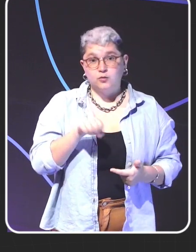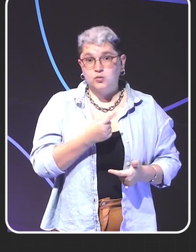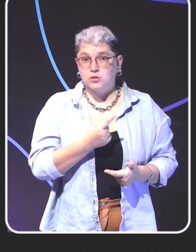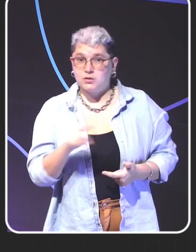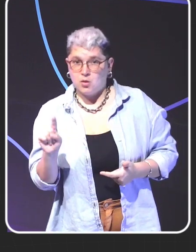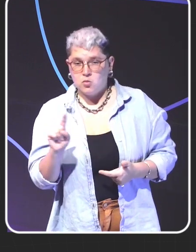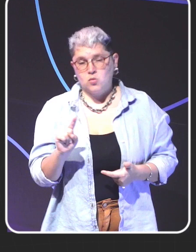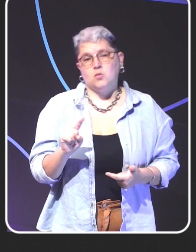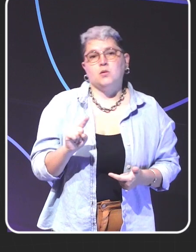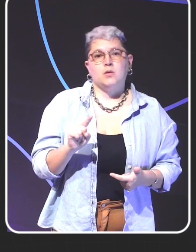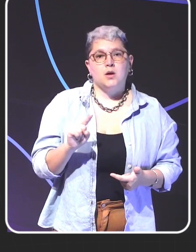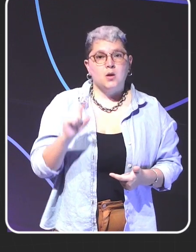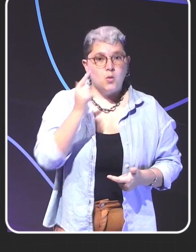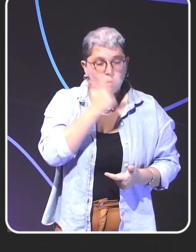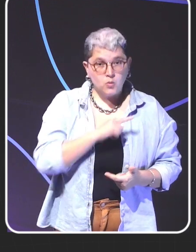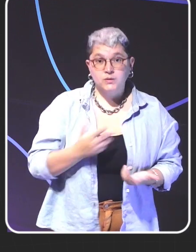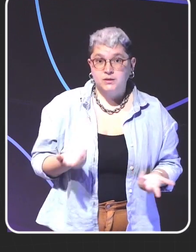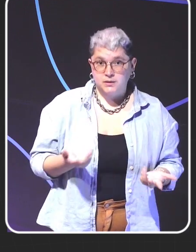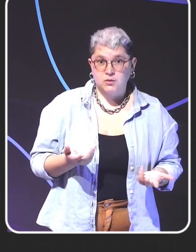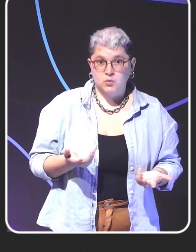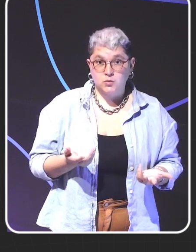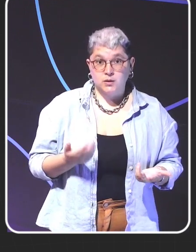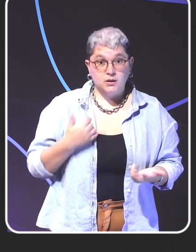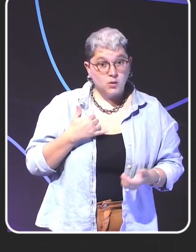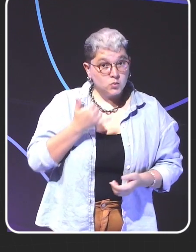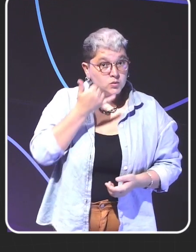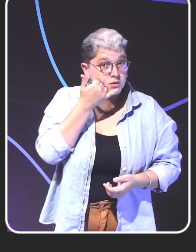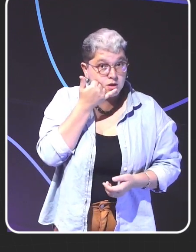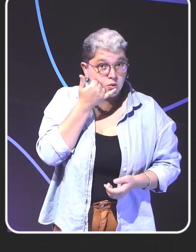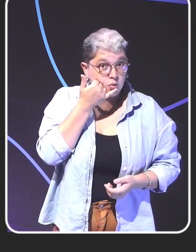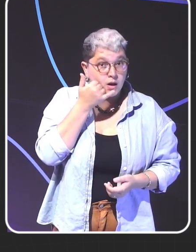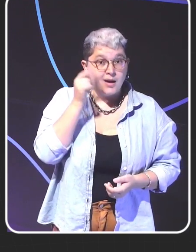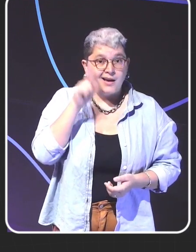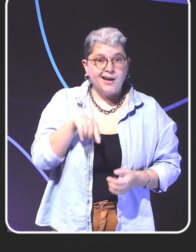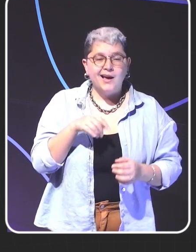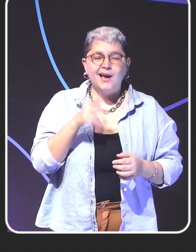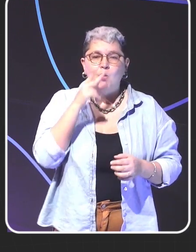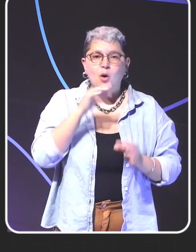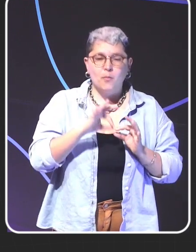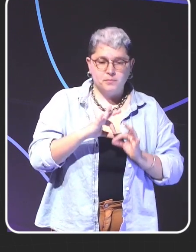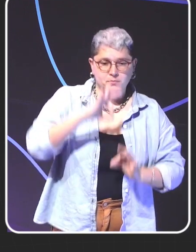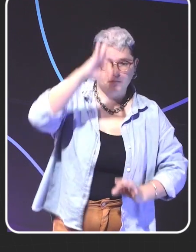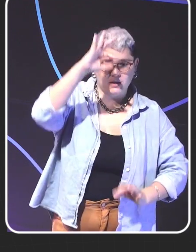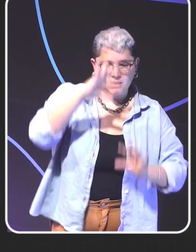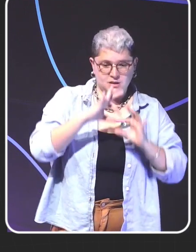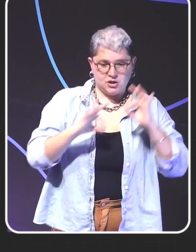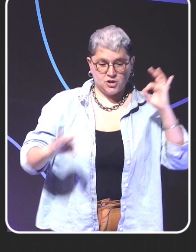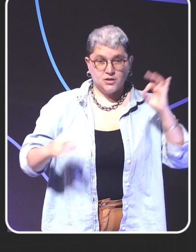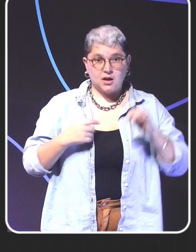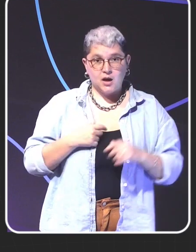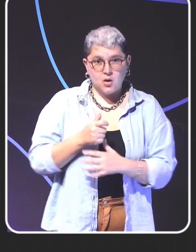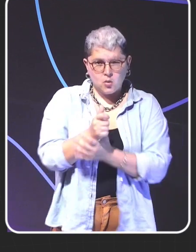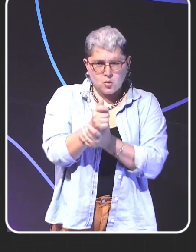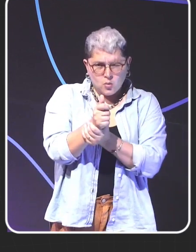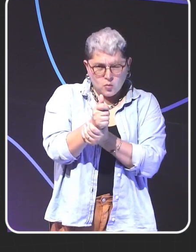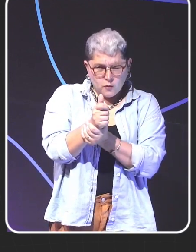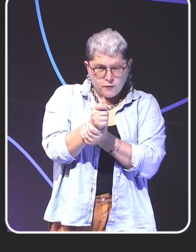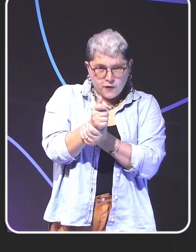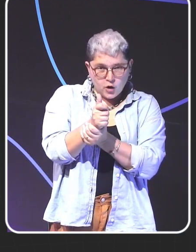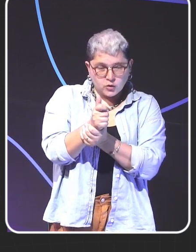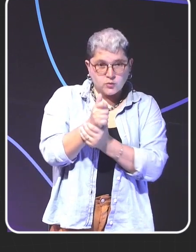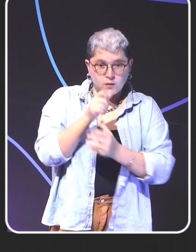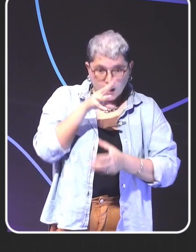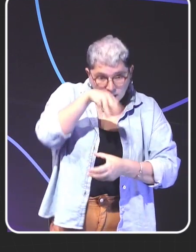funcionalidades com medida. Então, o celular ele vai virar uma fita métrica, eu consigo tirar foto do ambiente, eu consigo